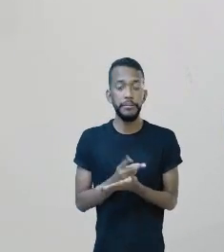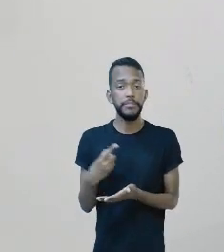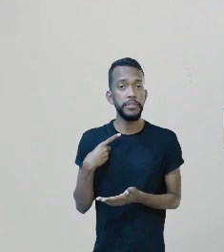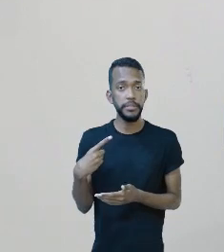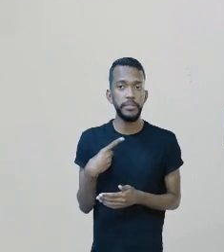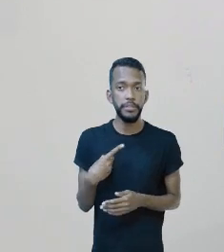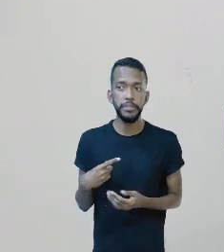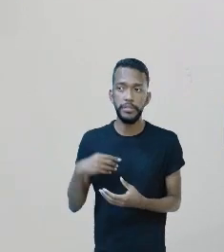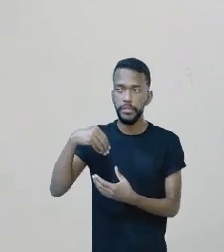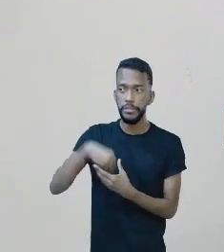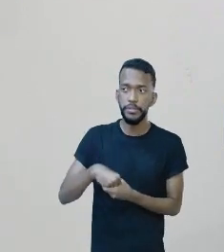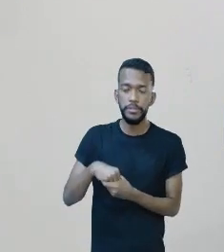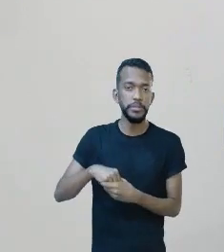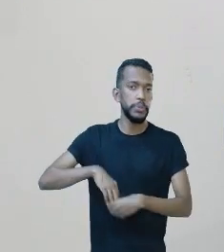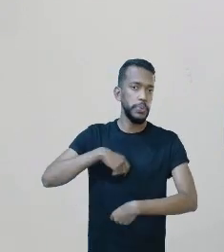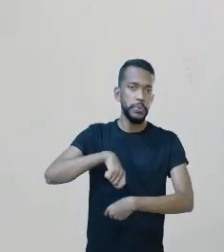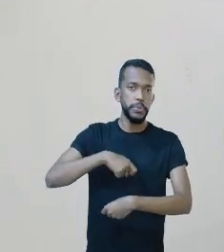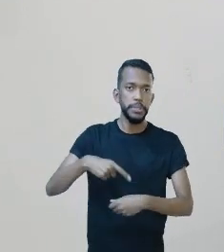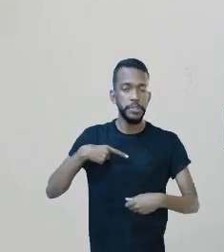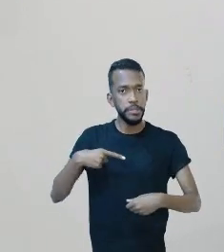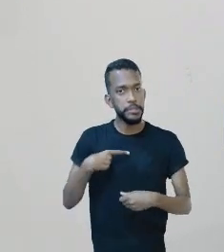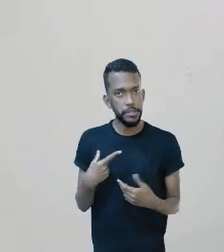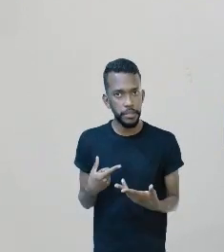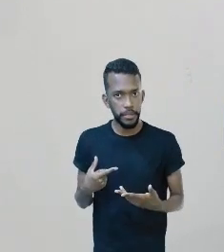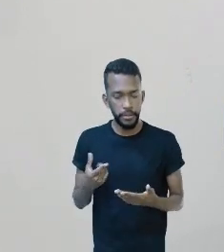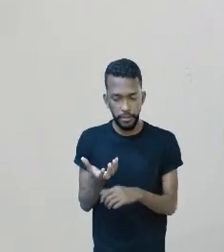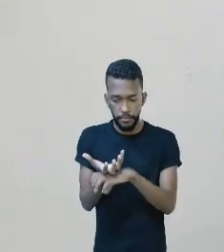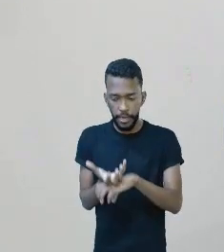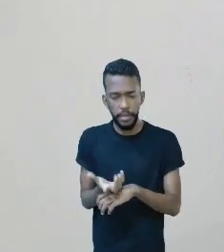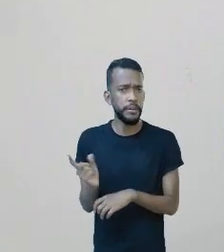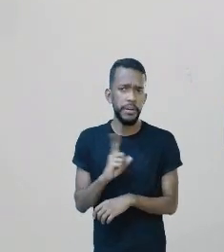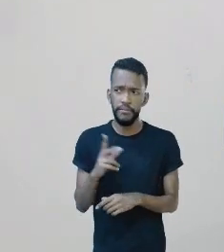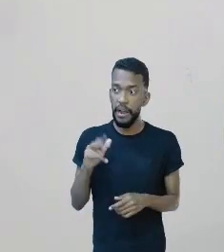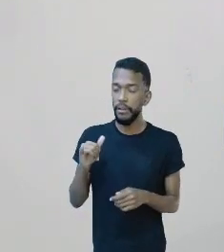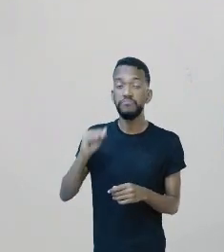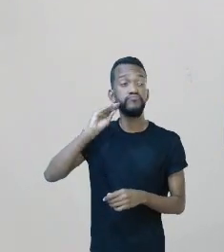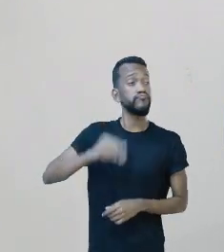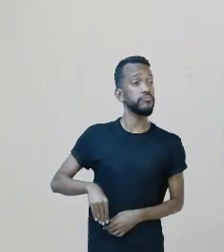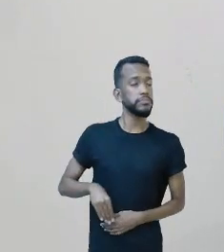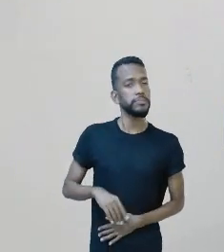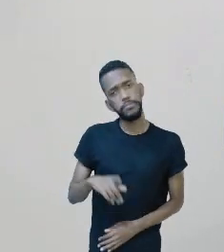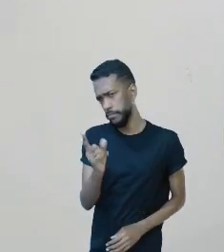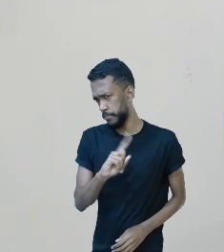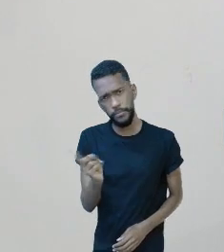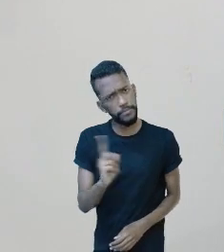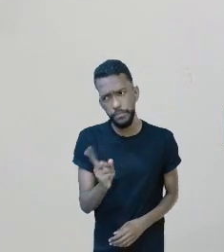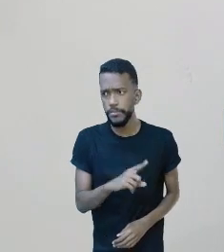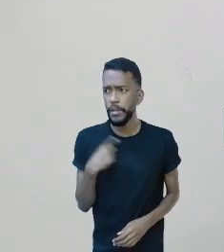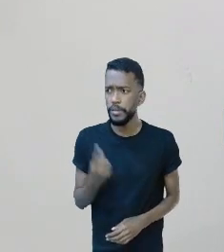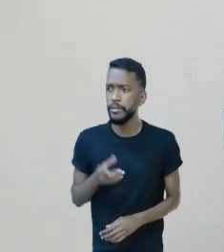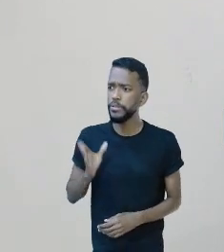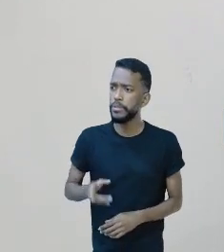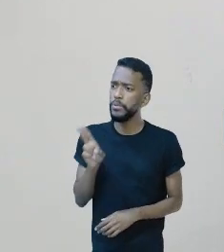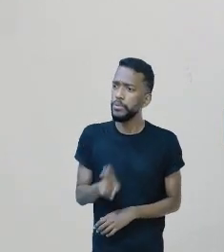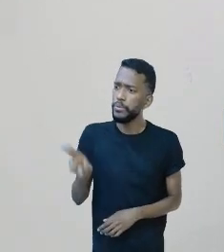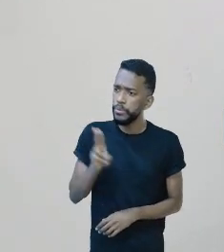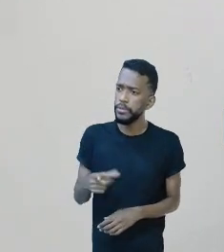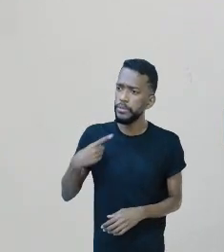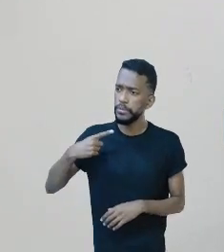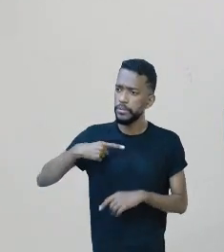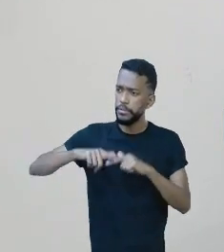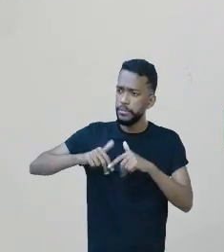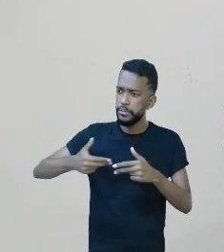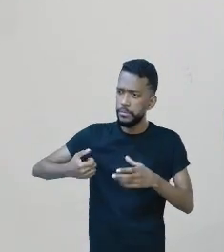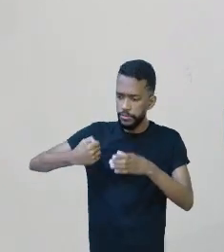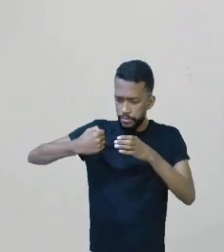tem na nossa cozinha uma balança. E o que é que a gente faz? Deixa de fazer a receita? Não, a gente utiliza